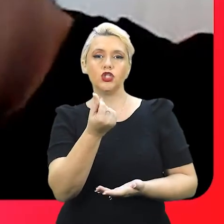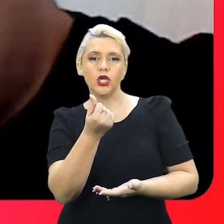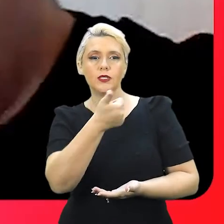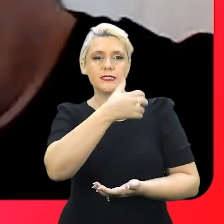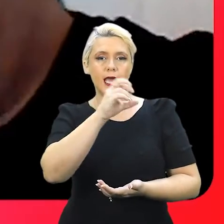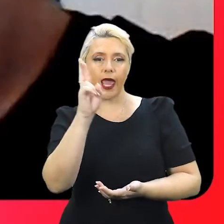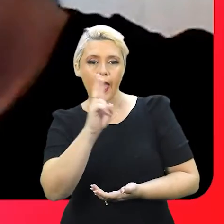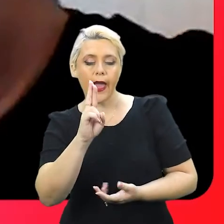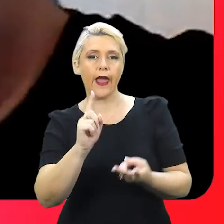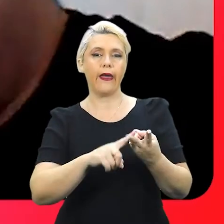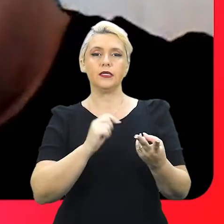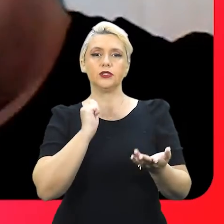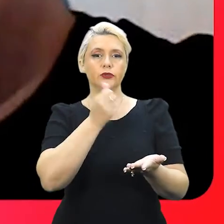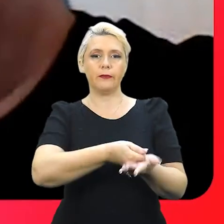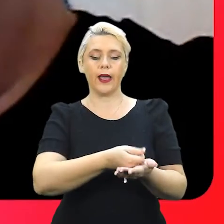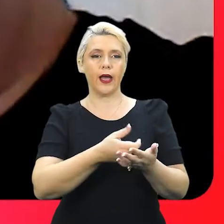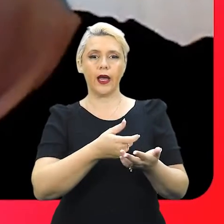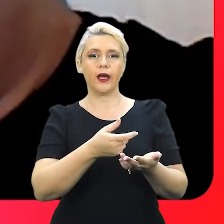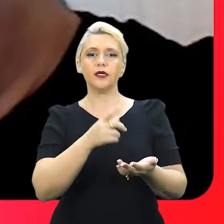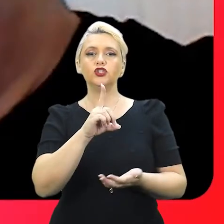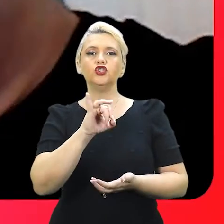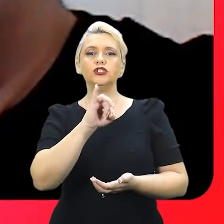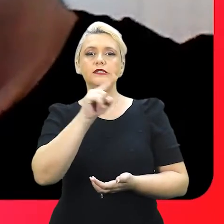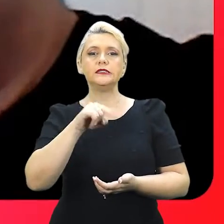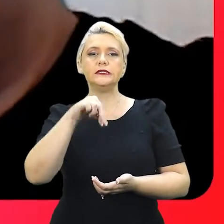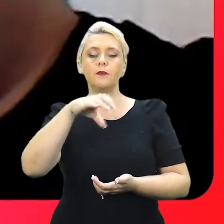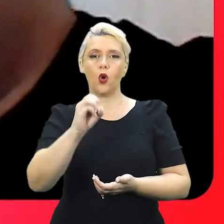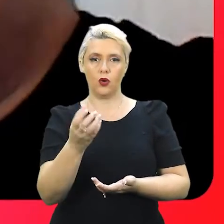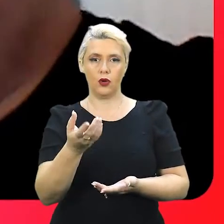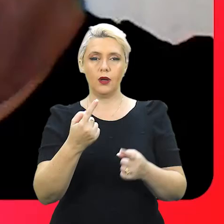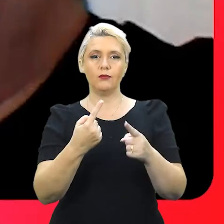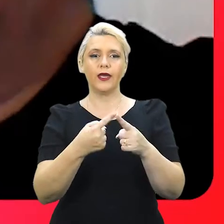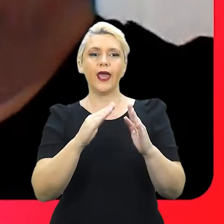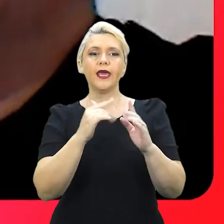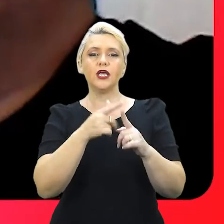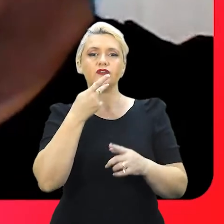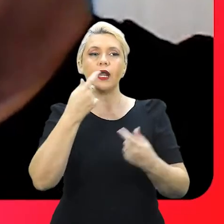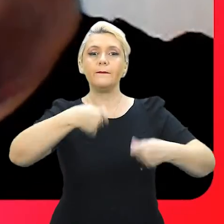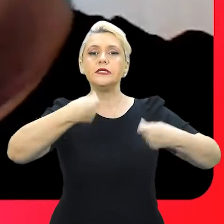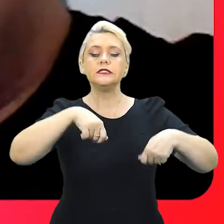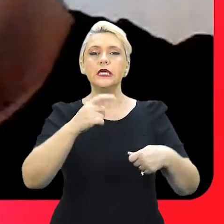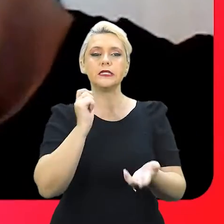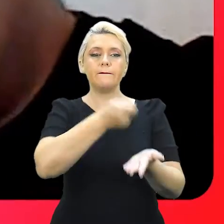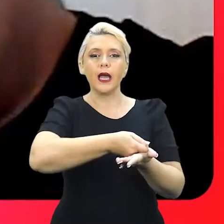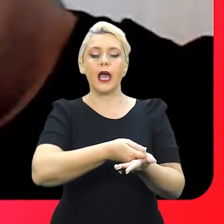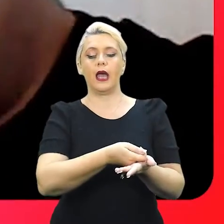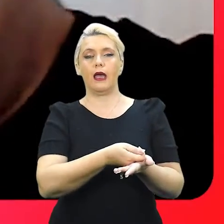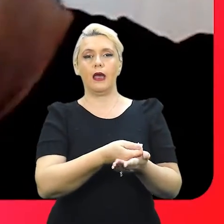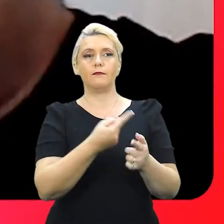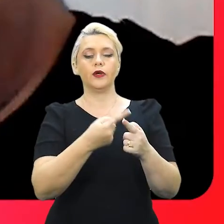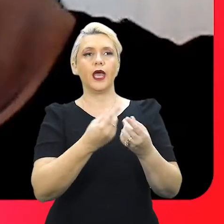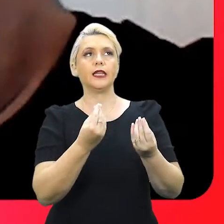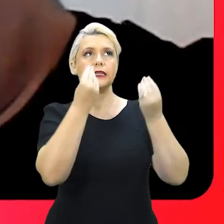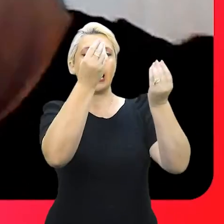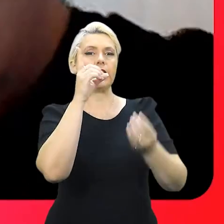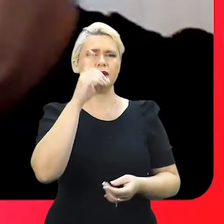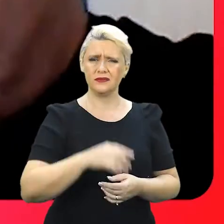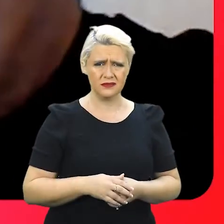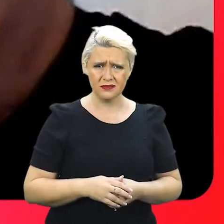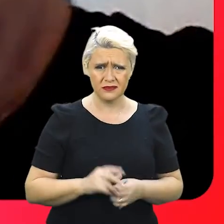R$100, a colocar o que tiver numa igreja em que eles falam que eles é um dinheiro para Deus.